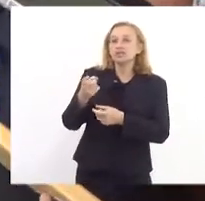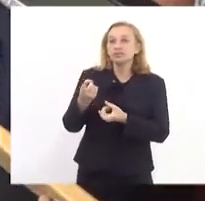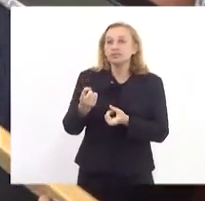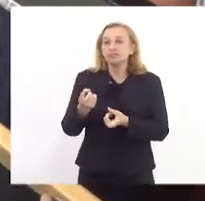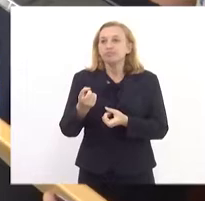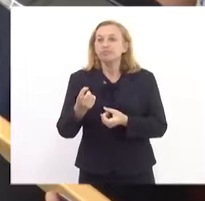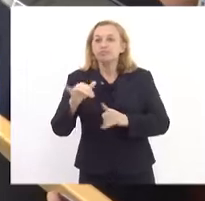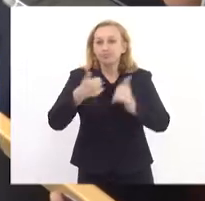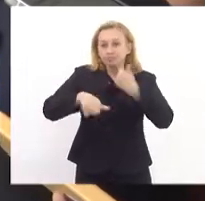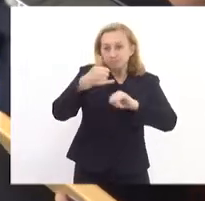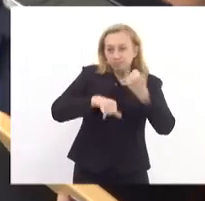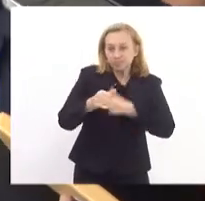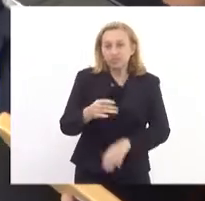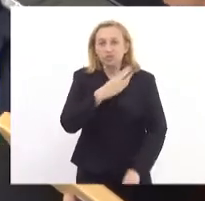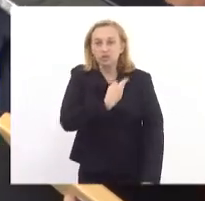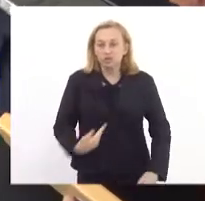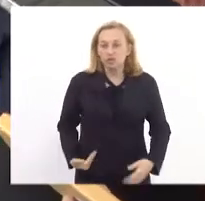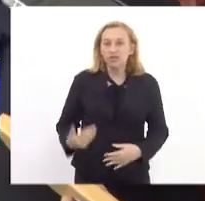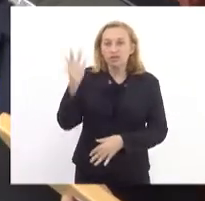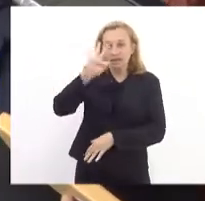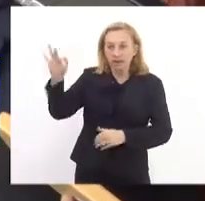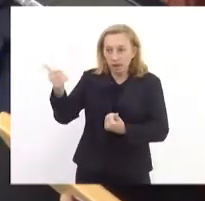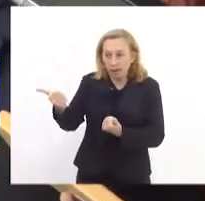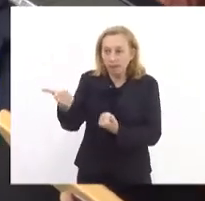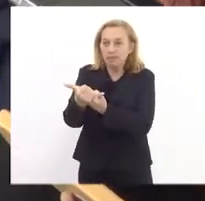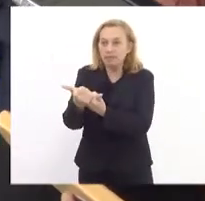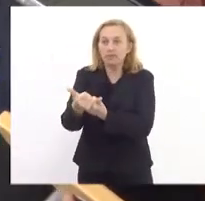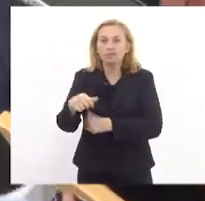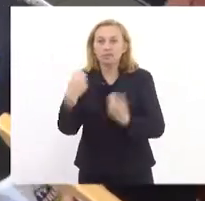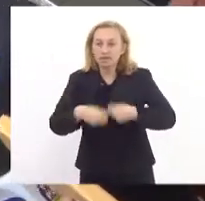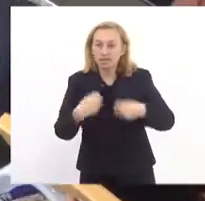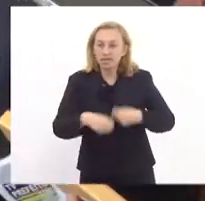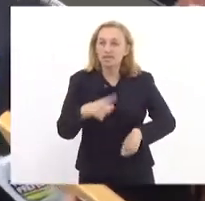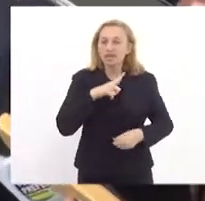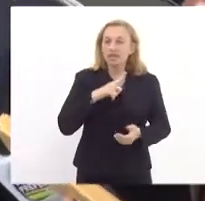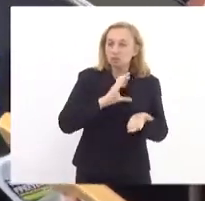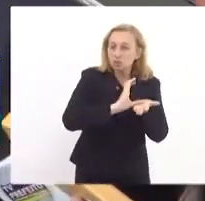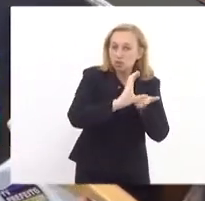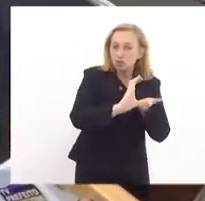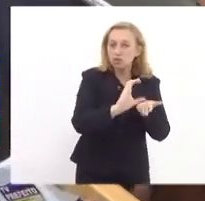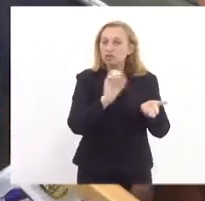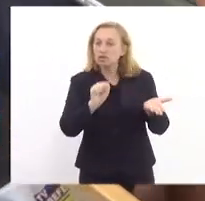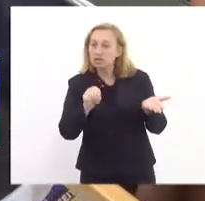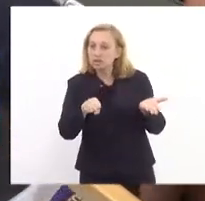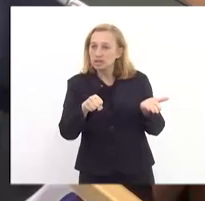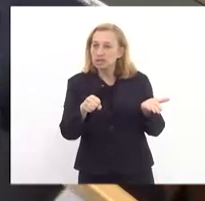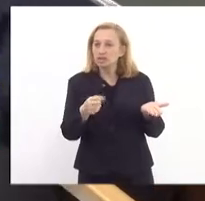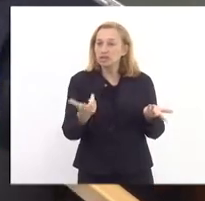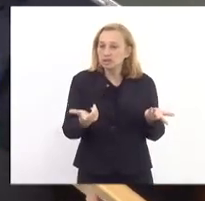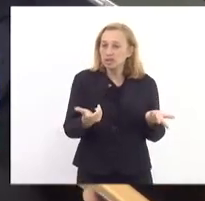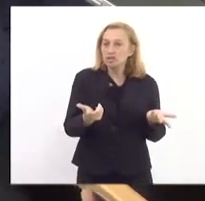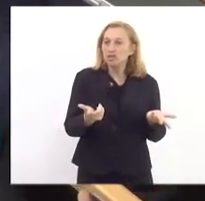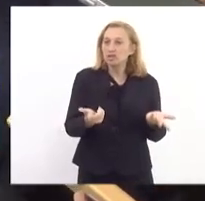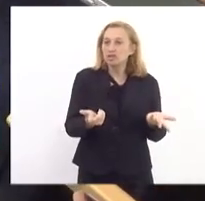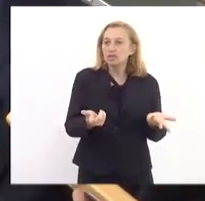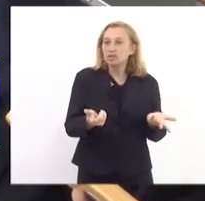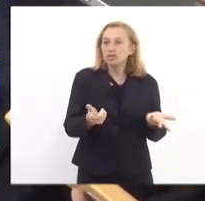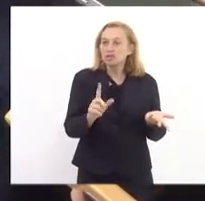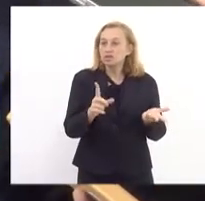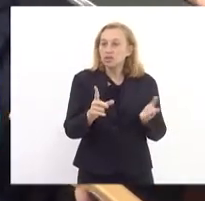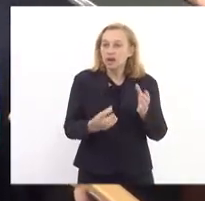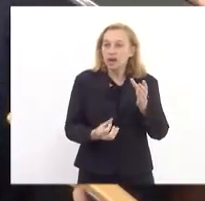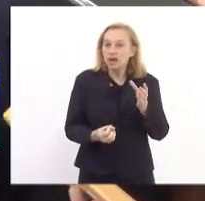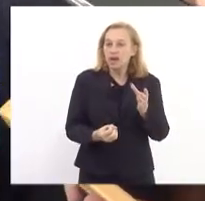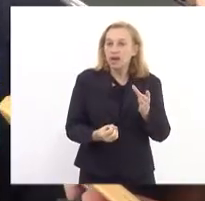federal, que a gente precisa da parceria. E é isso, a gente tem os recursos, uma PPP não sai da noite para o dia,